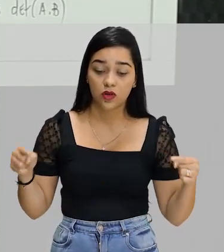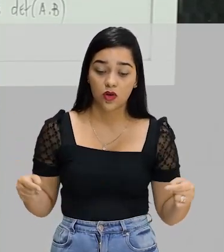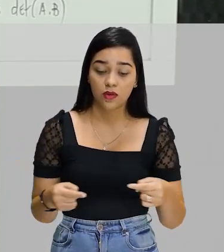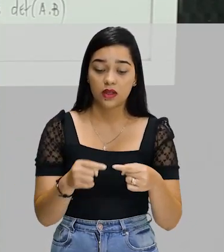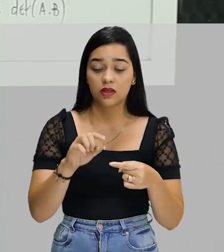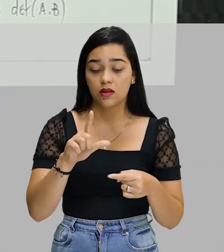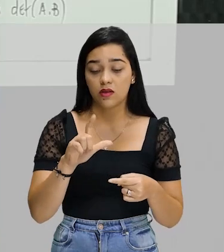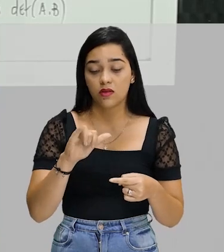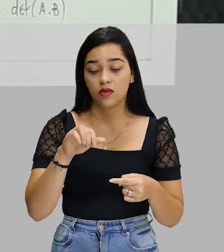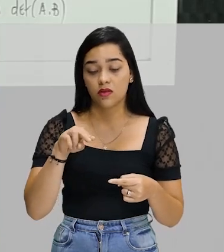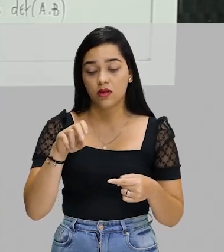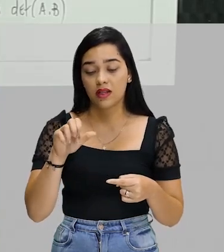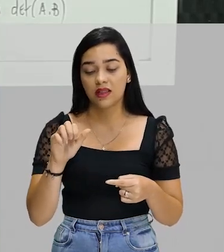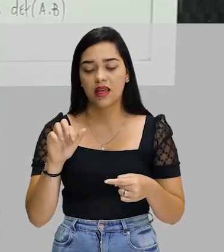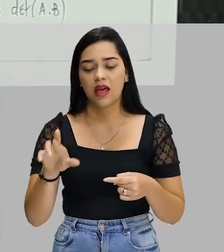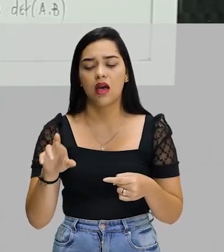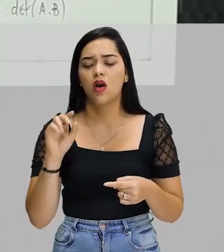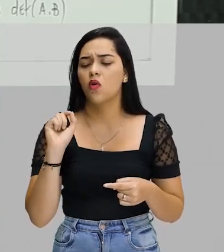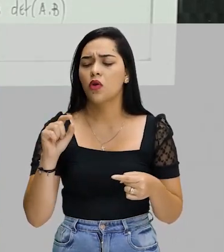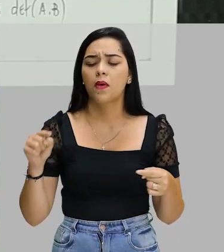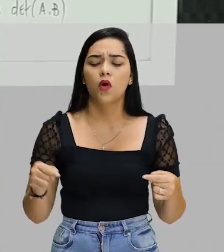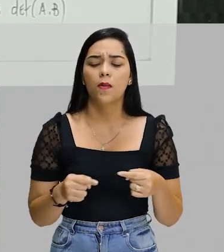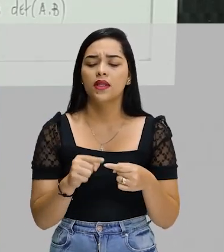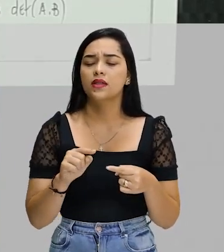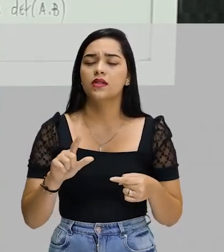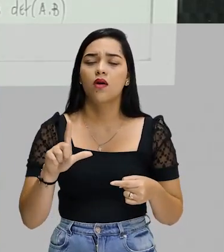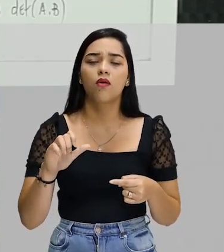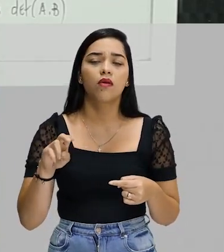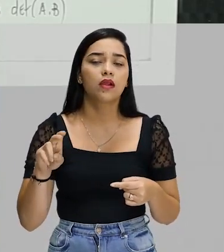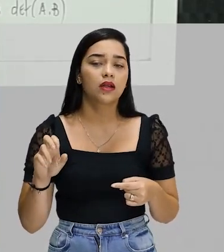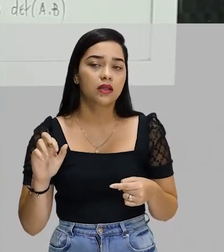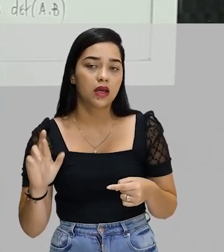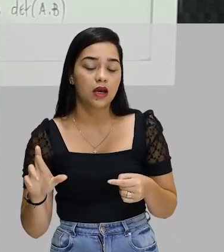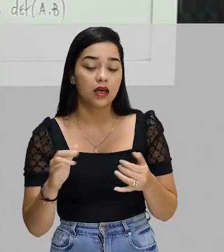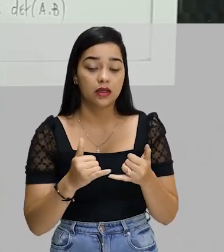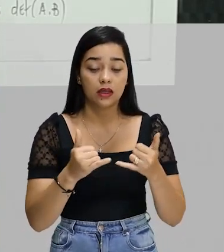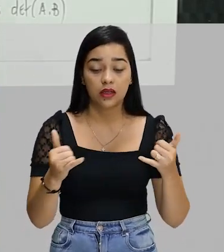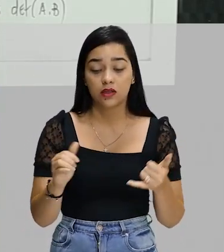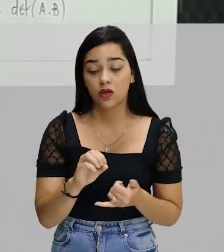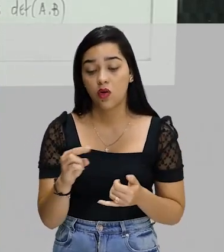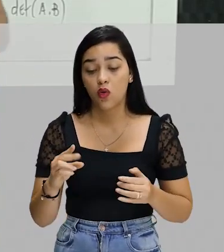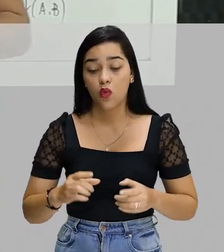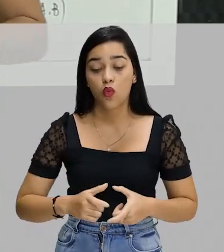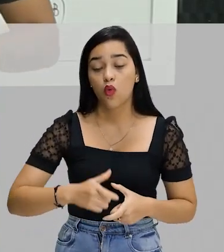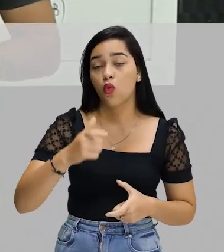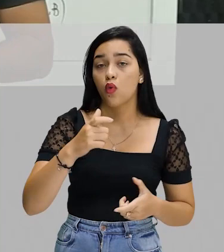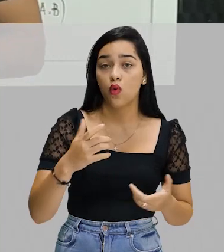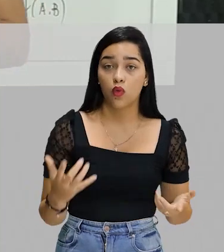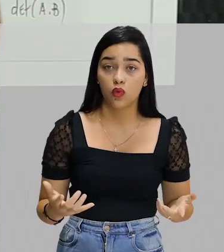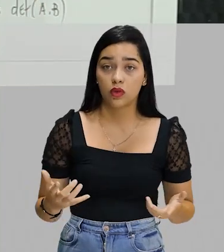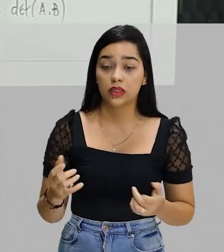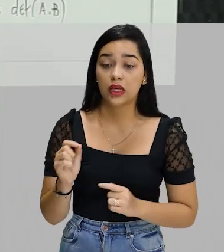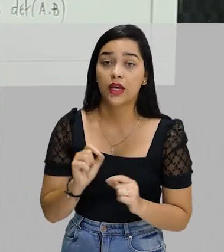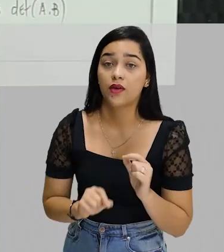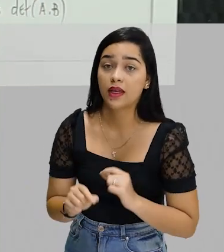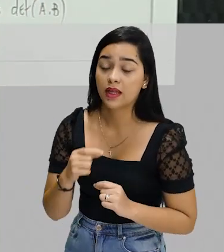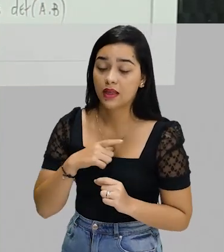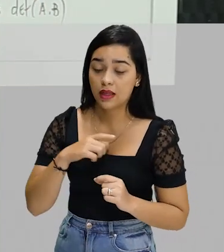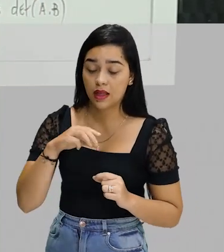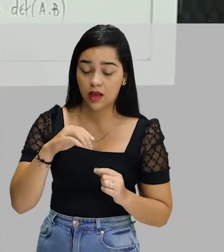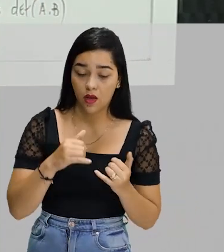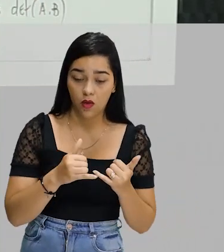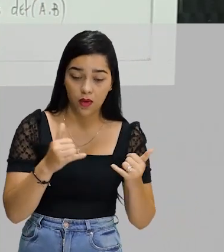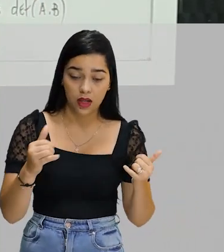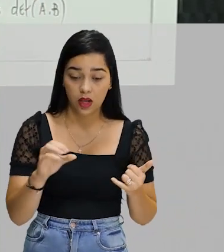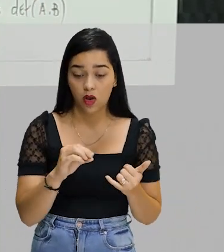combinação linear. O que é uma combinação linear entre linhas ou colunas de uma matriz? É quando uma